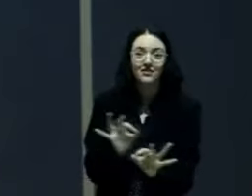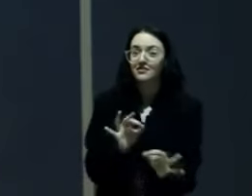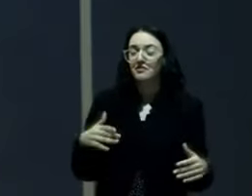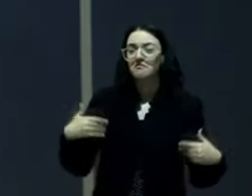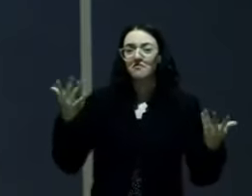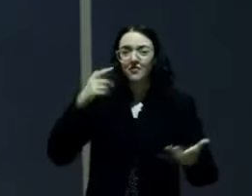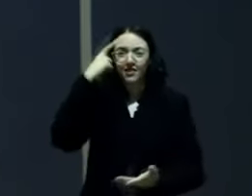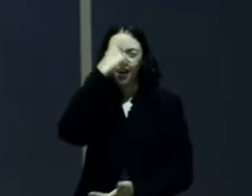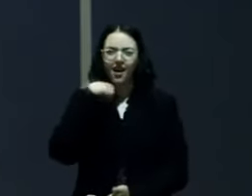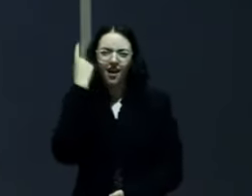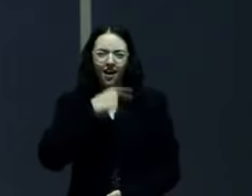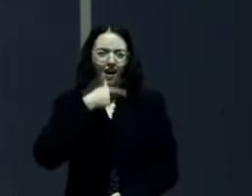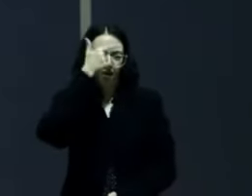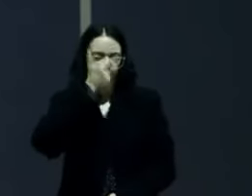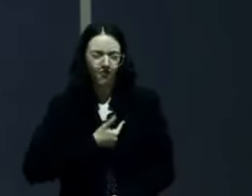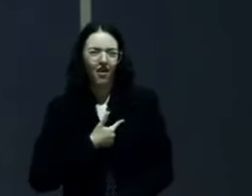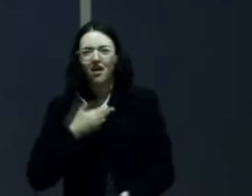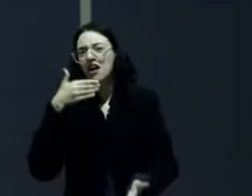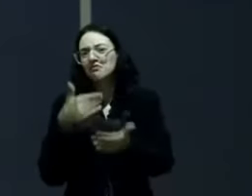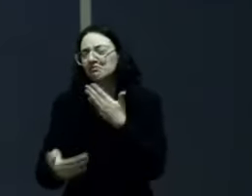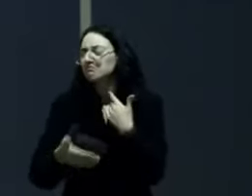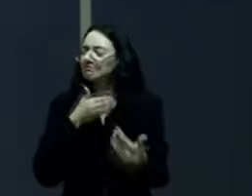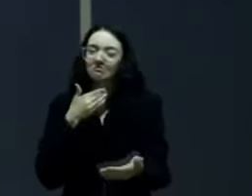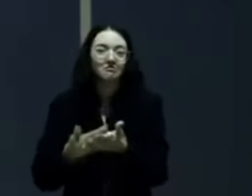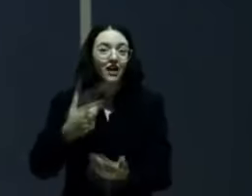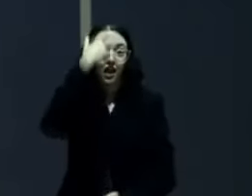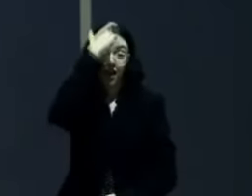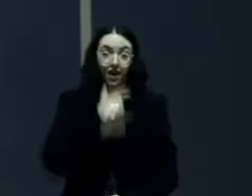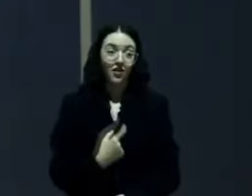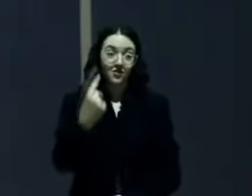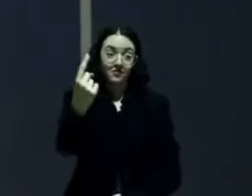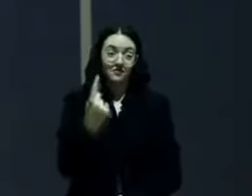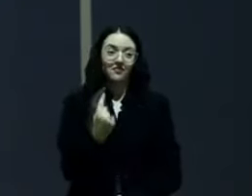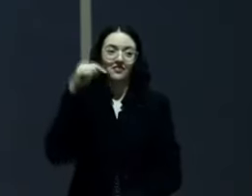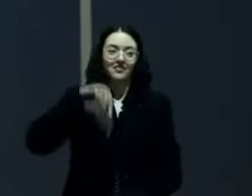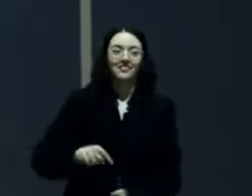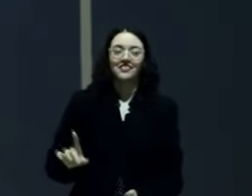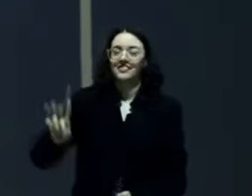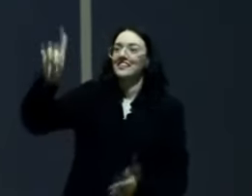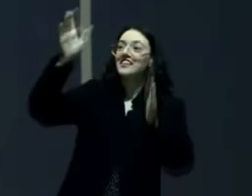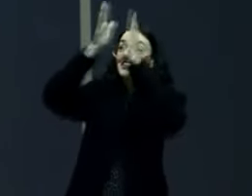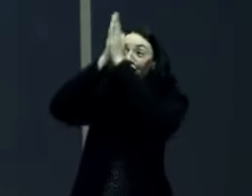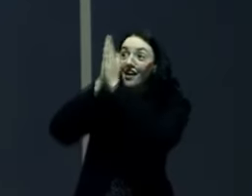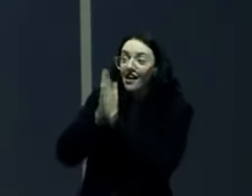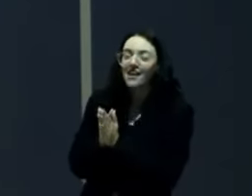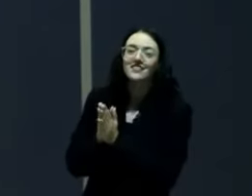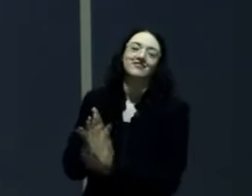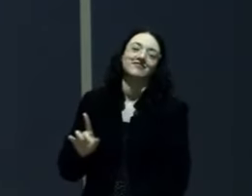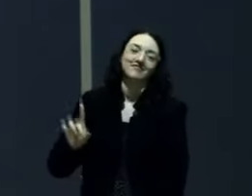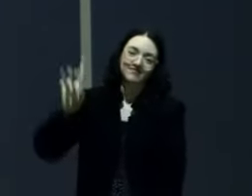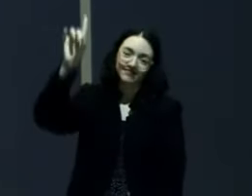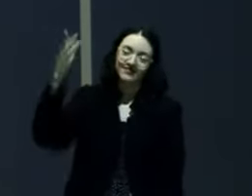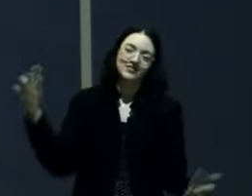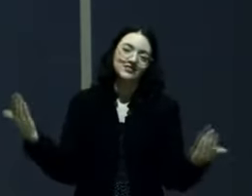cara feia, se ele está com... O azar é dele. Eu vim aqui adorar, eu vim aqui entregar o meu culto. É isso que eu vim fazer essa